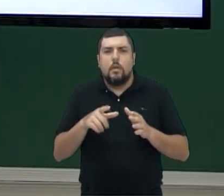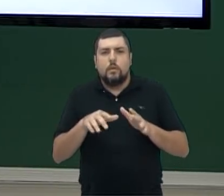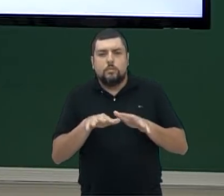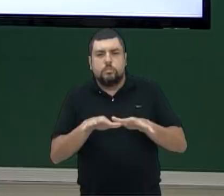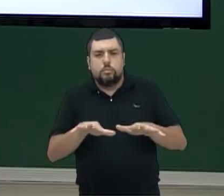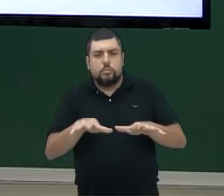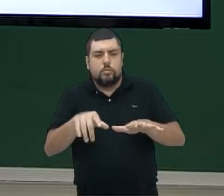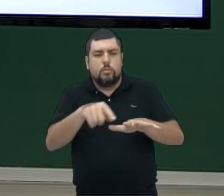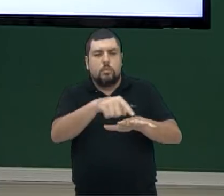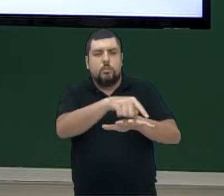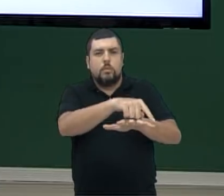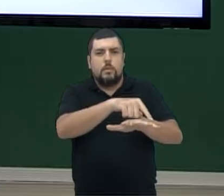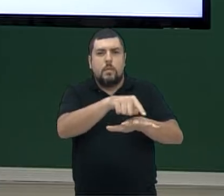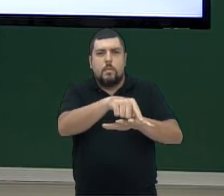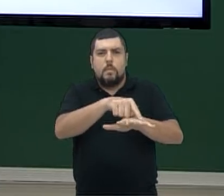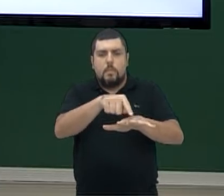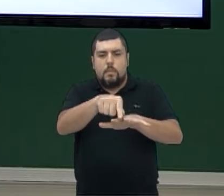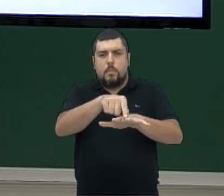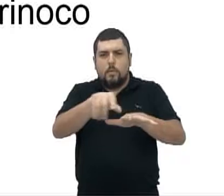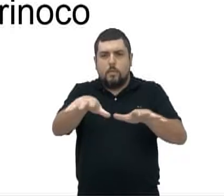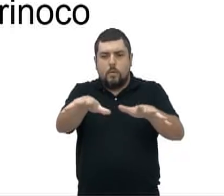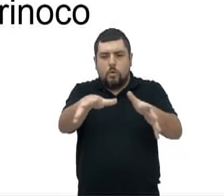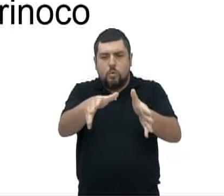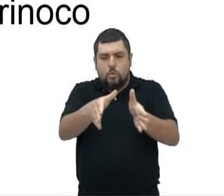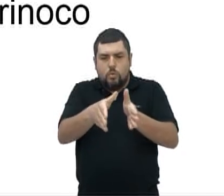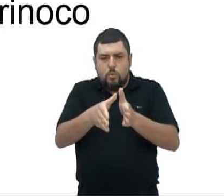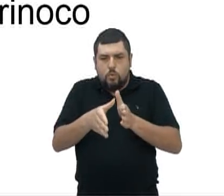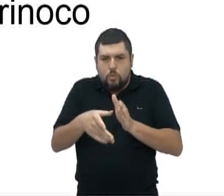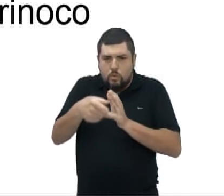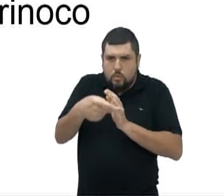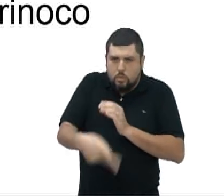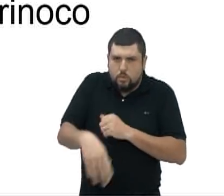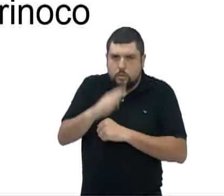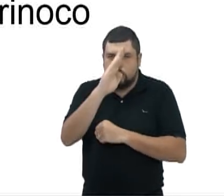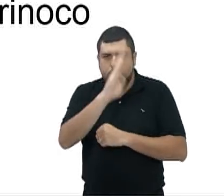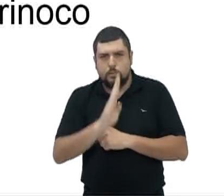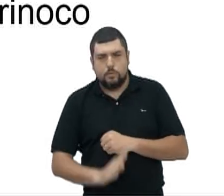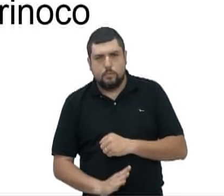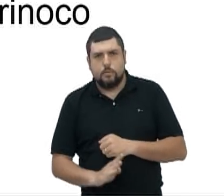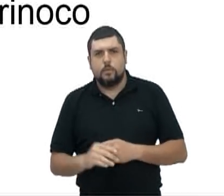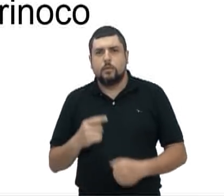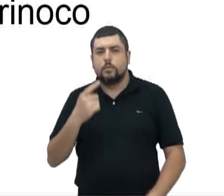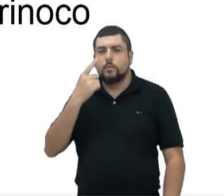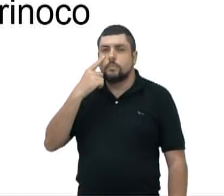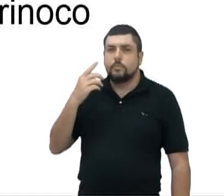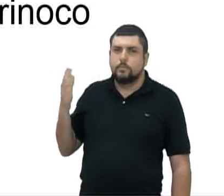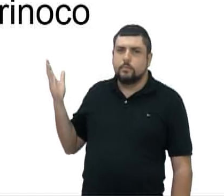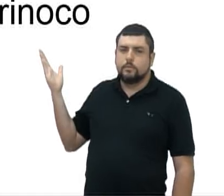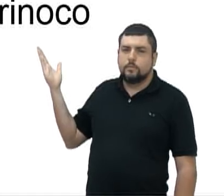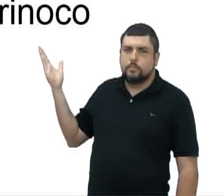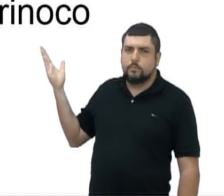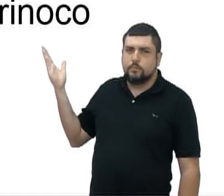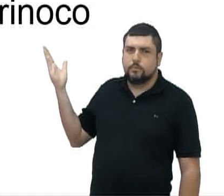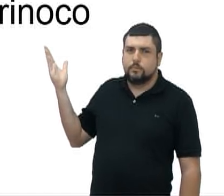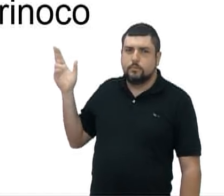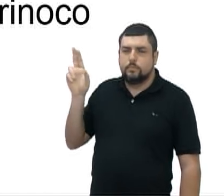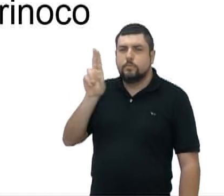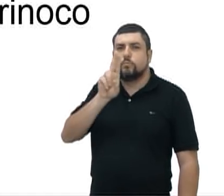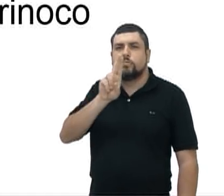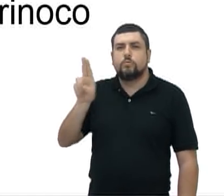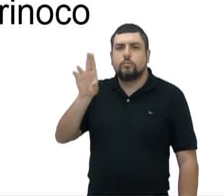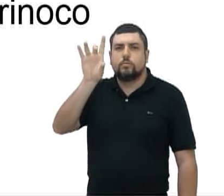presentes no território brasileiro. Dá uma olhada aqui, ó. Nós temos ali, ó, Rio Amazonas, Rio São Francisco,